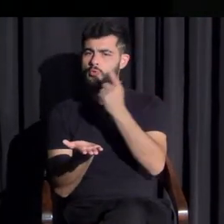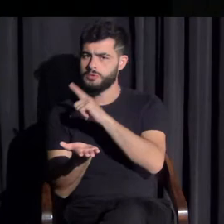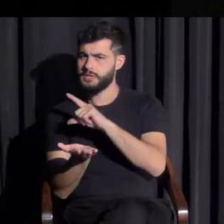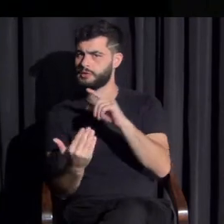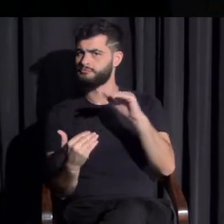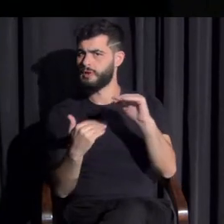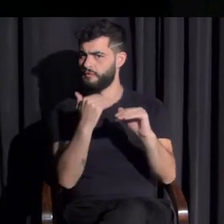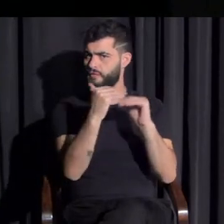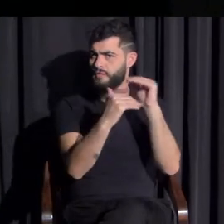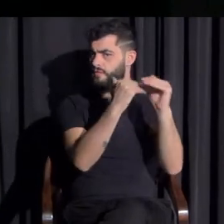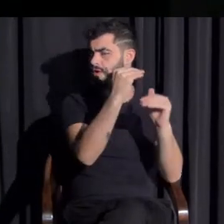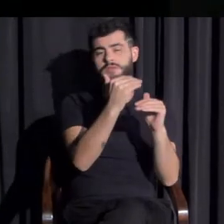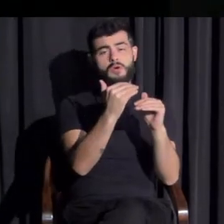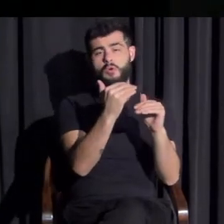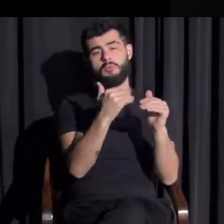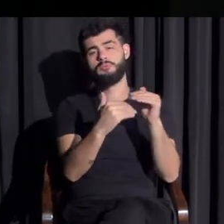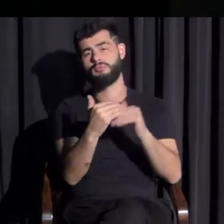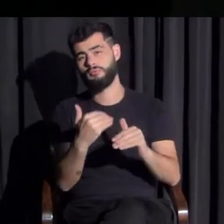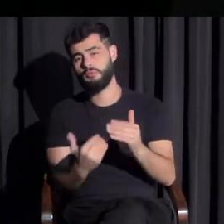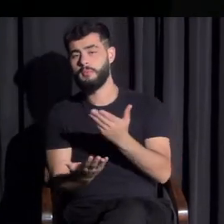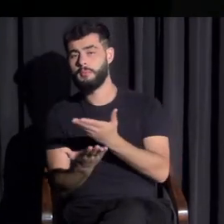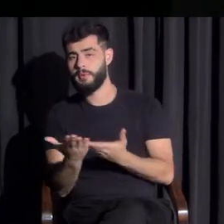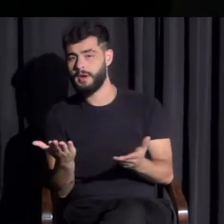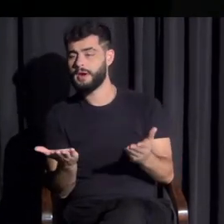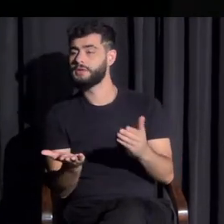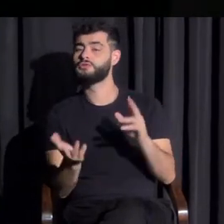todas elas, né, a infância ou as tantas